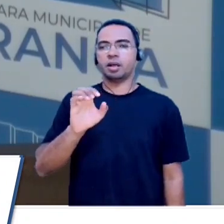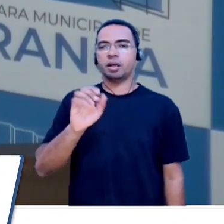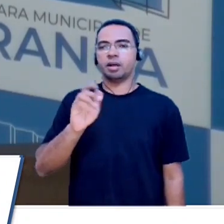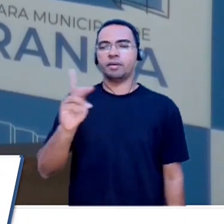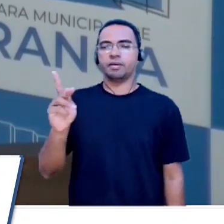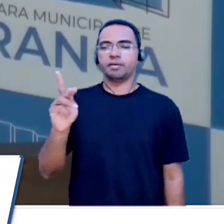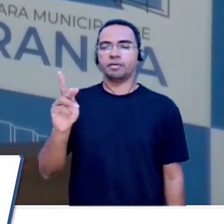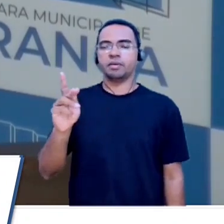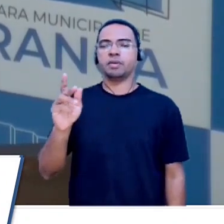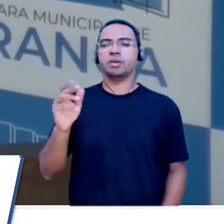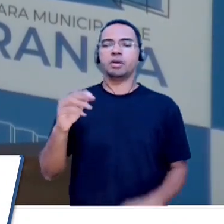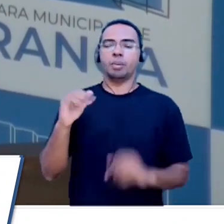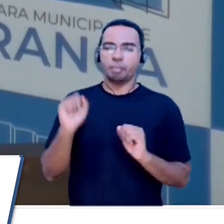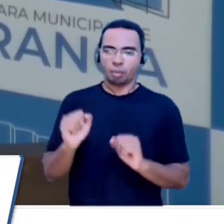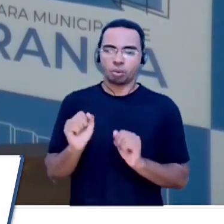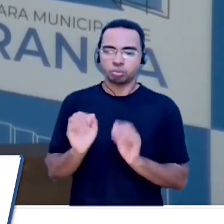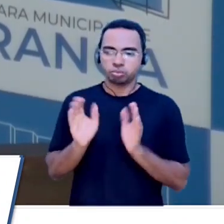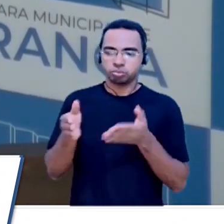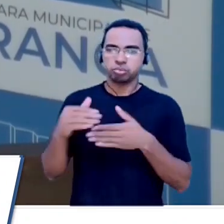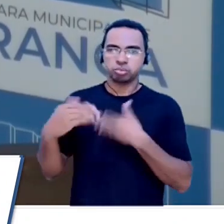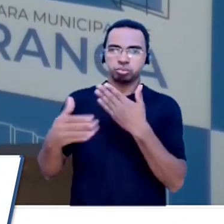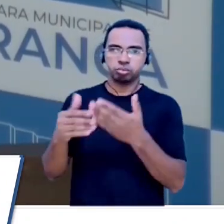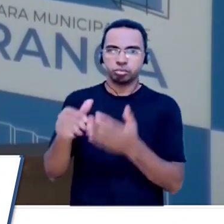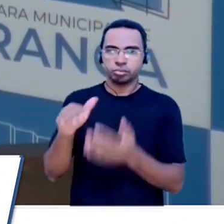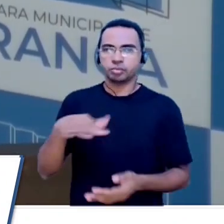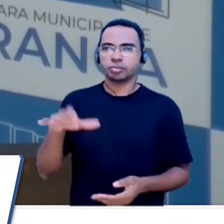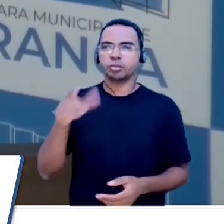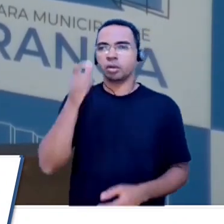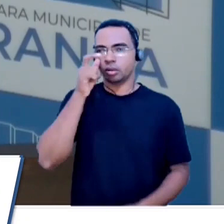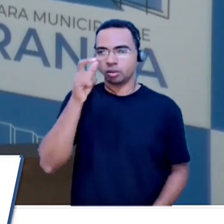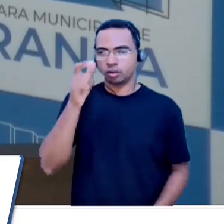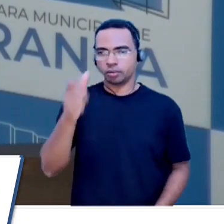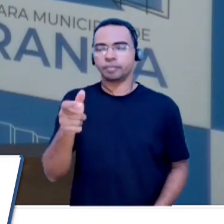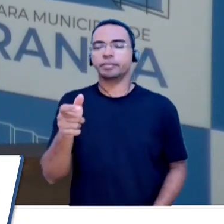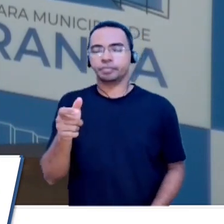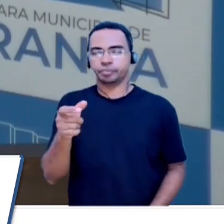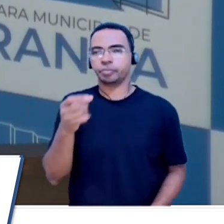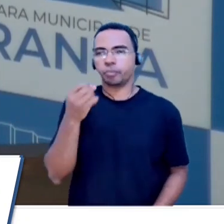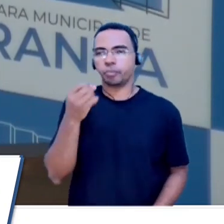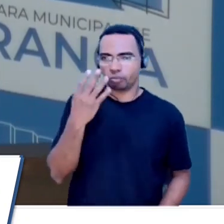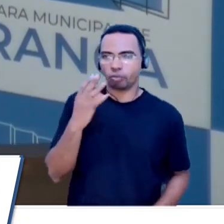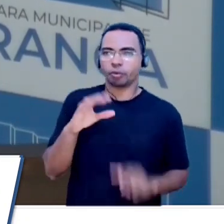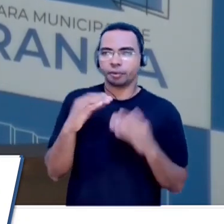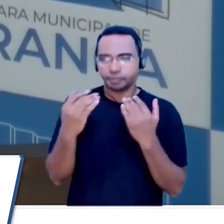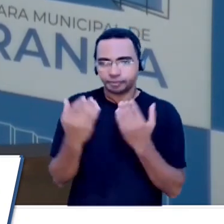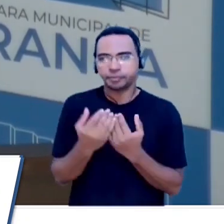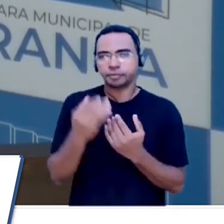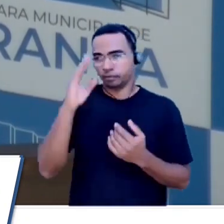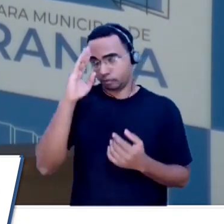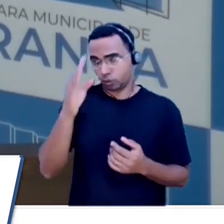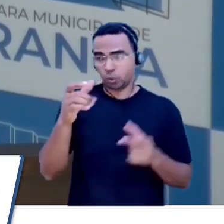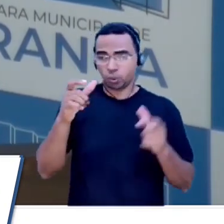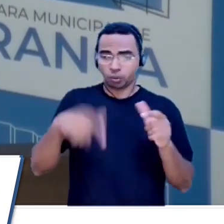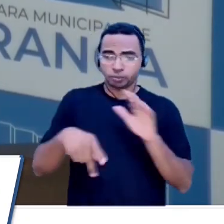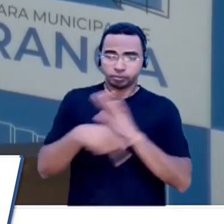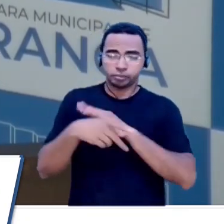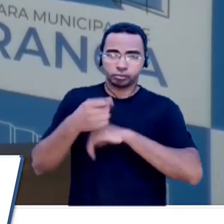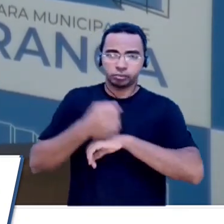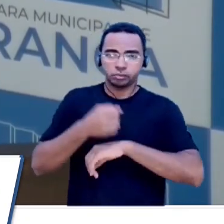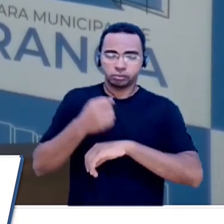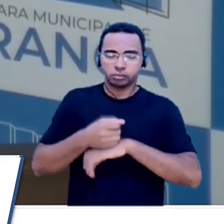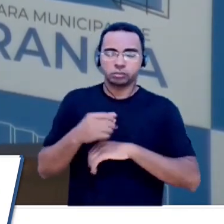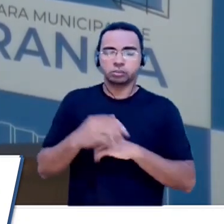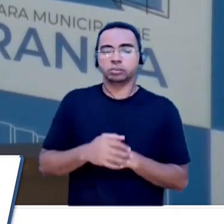ao desenvolvimento regional, então, de um interesse muito grande para toda a comunidade, principalmente local de Franca,